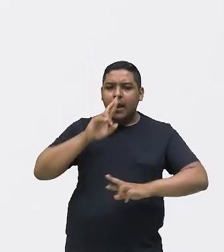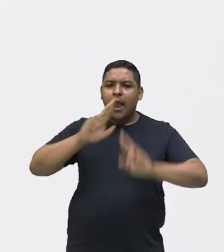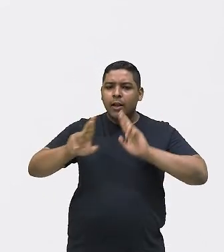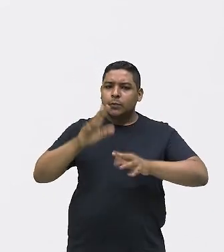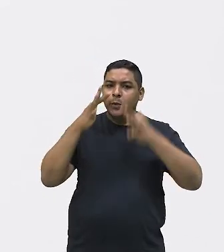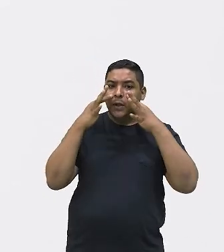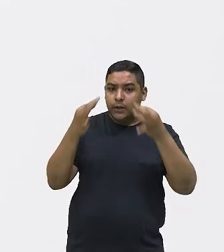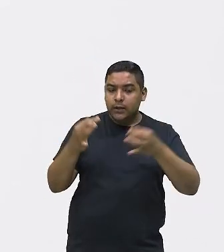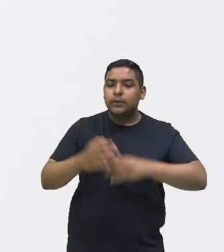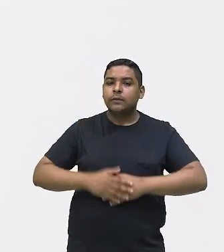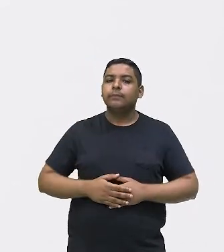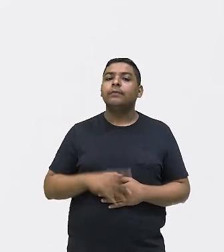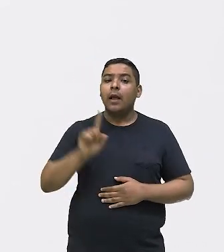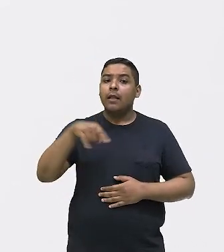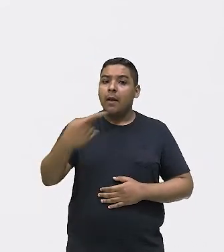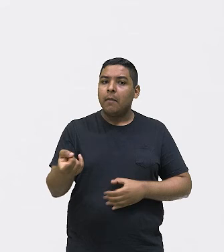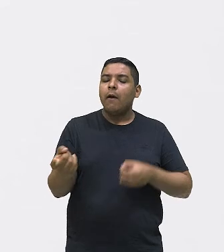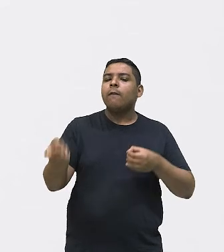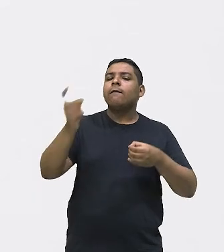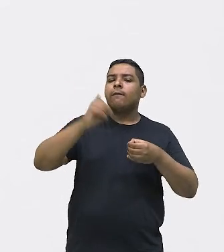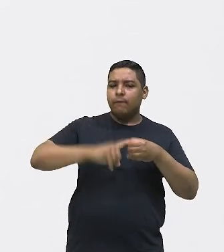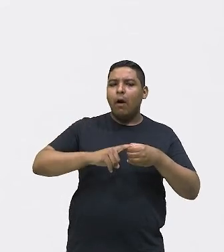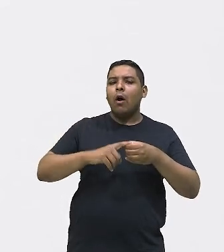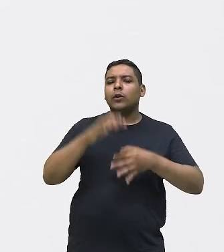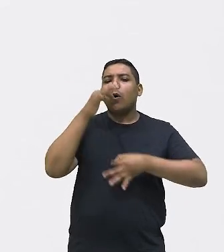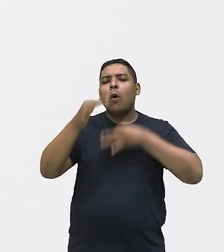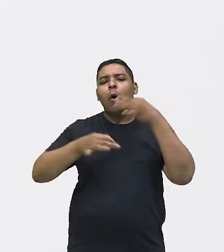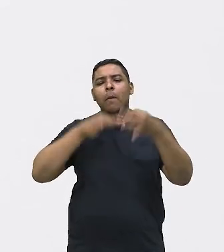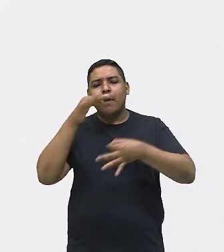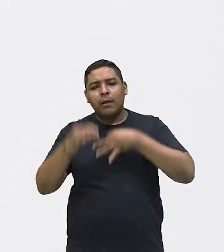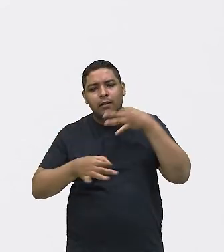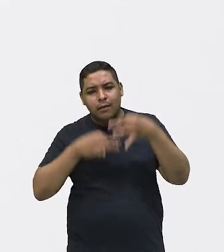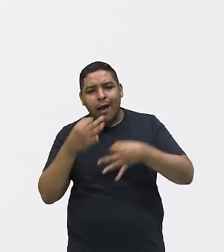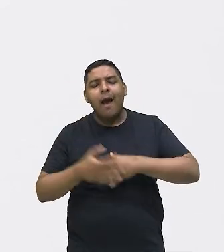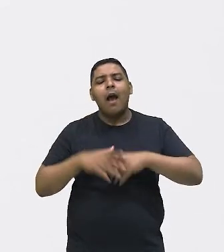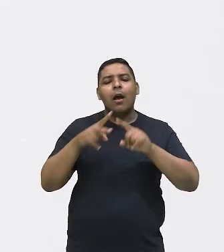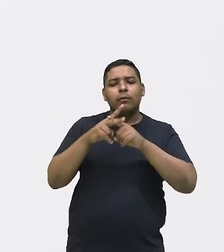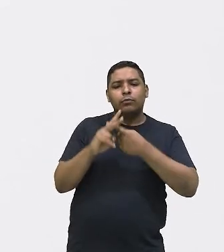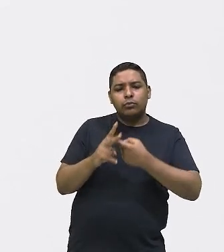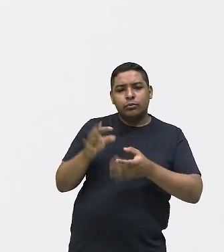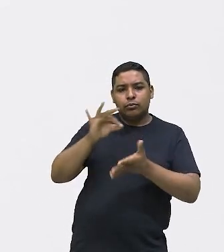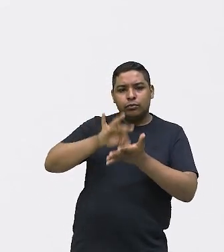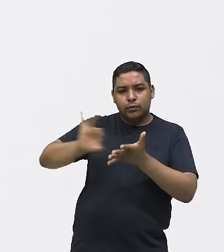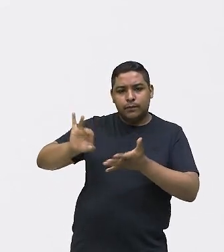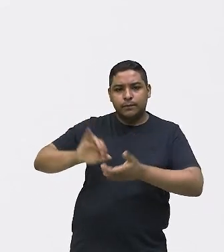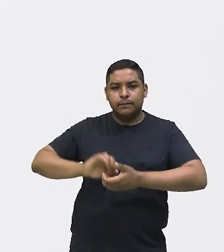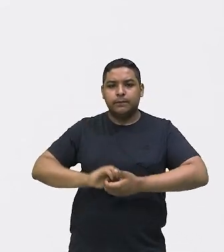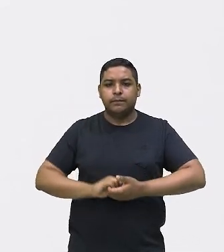com atenção e logo a gente volta para comentar e fazer uma correção.